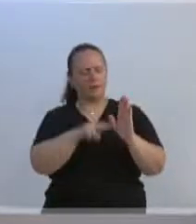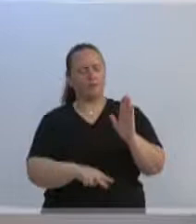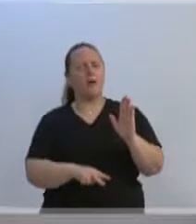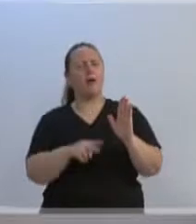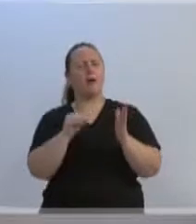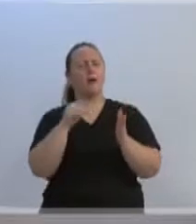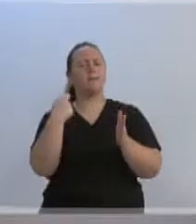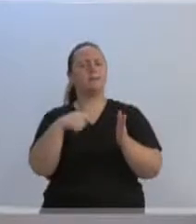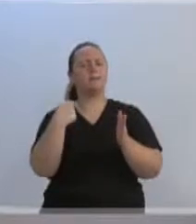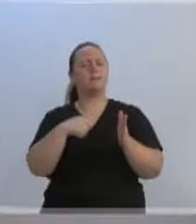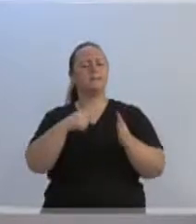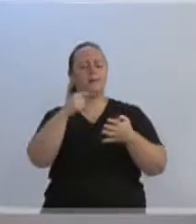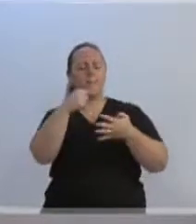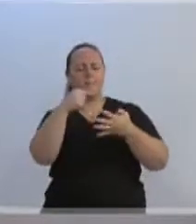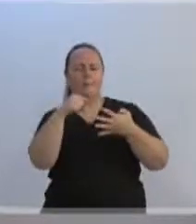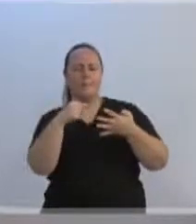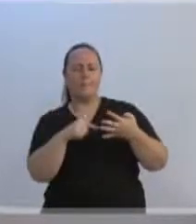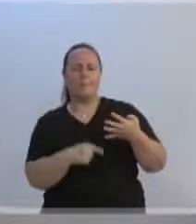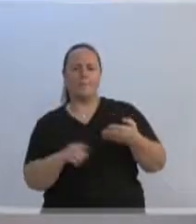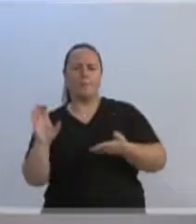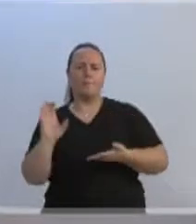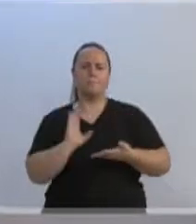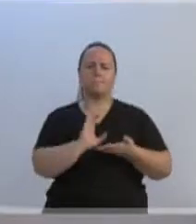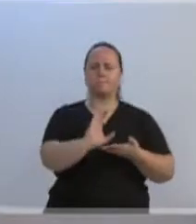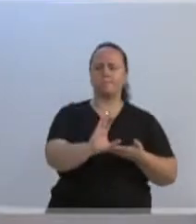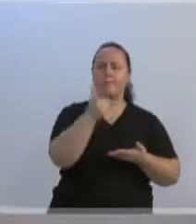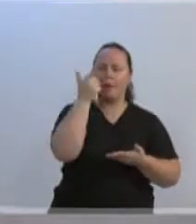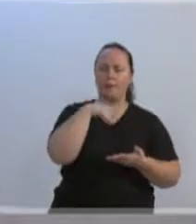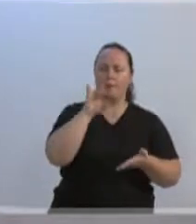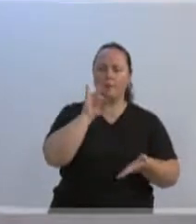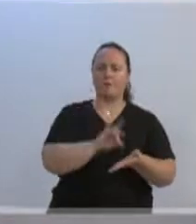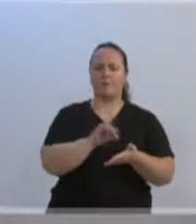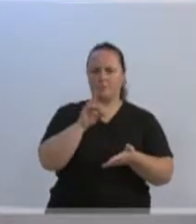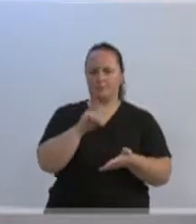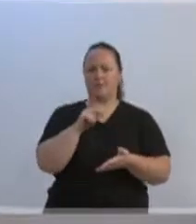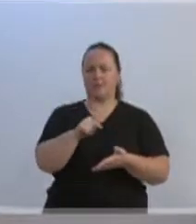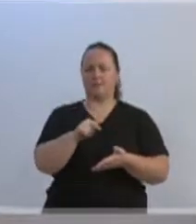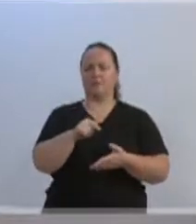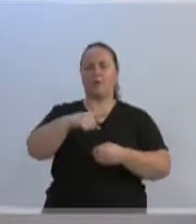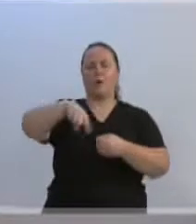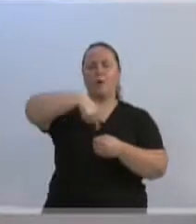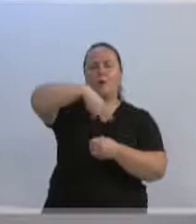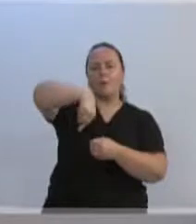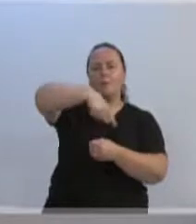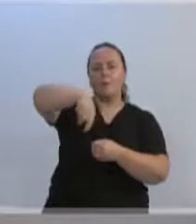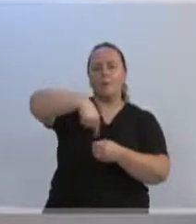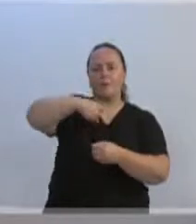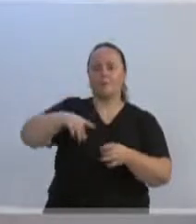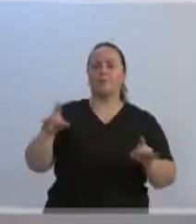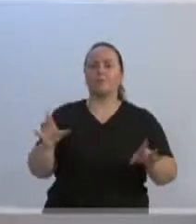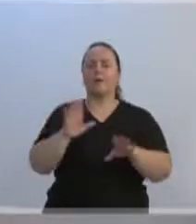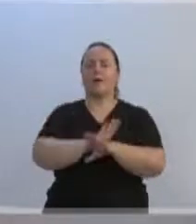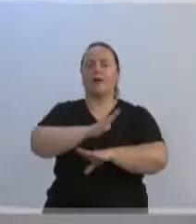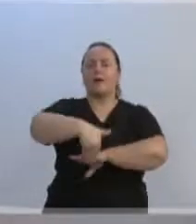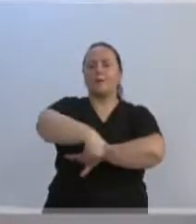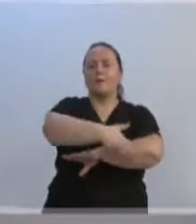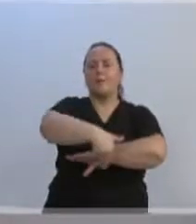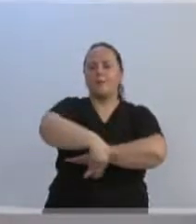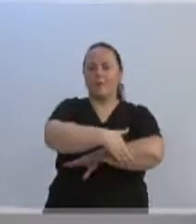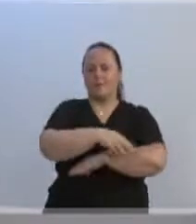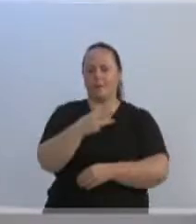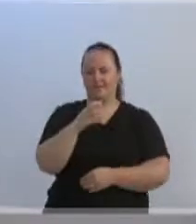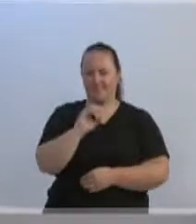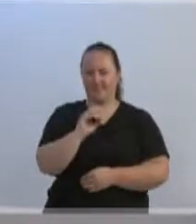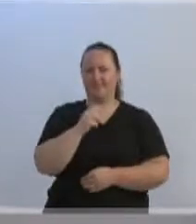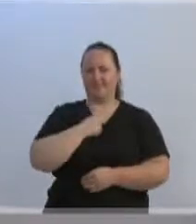para colocarmos em prática para implementarmos essa rotatória na saída da 30 de agosto evitando